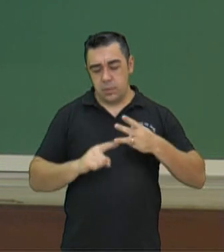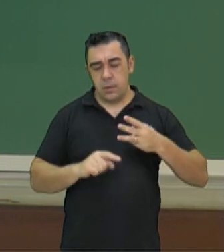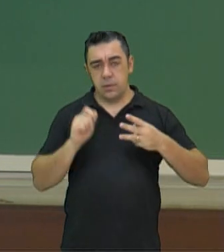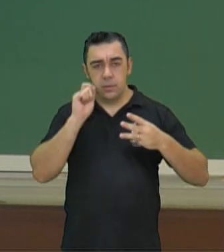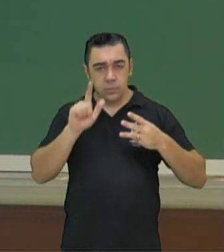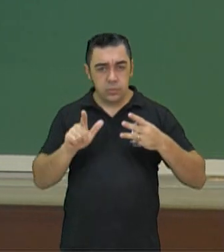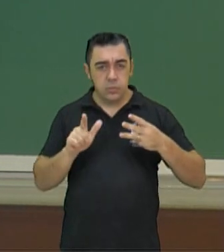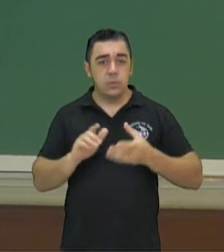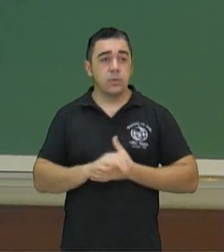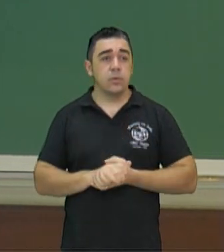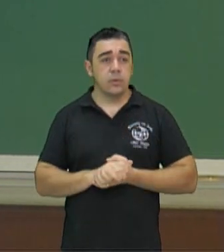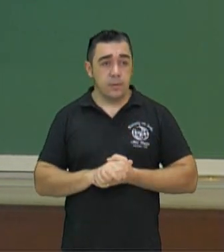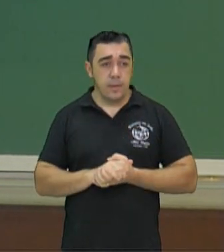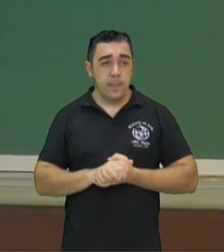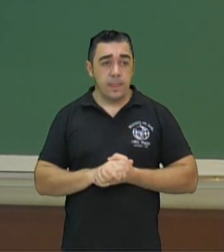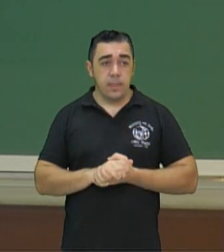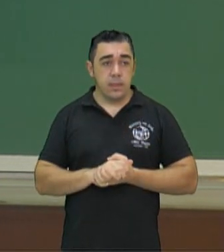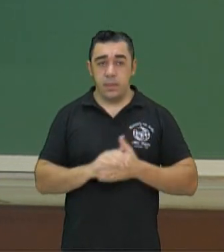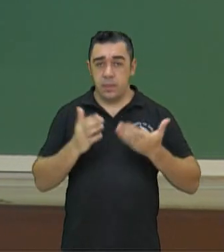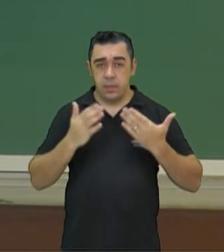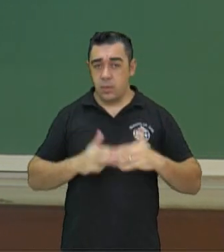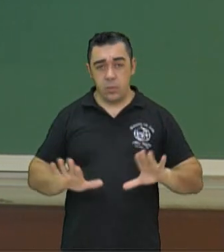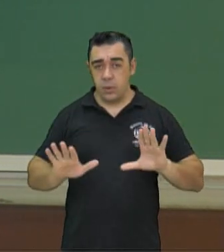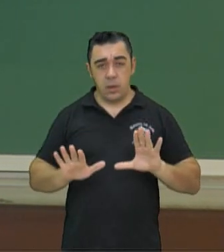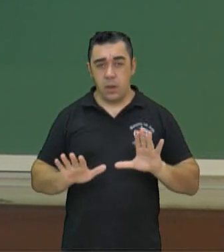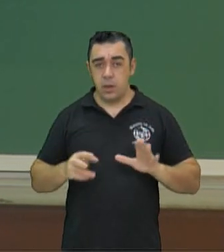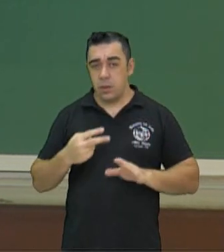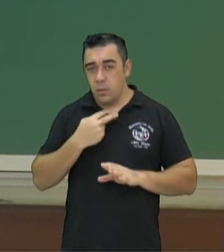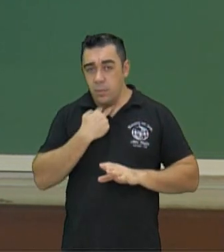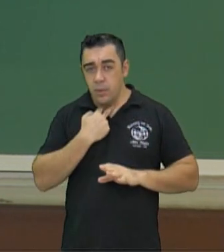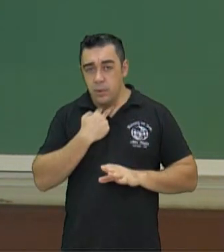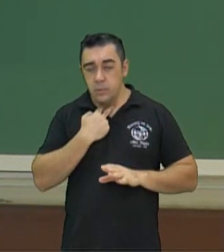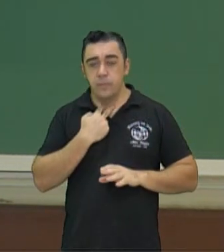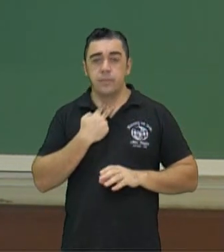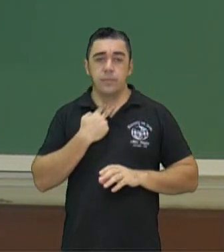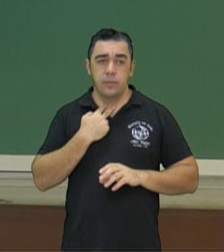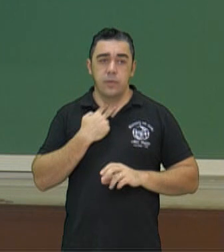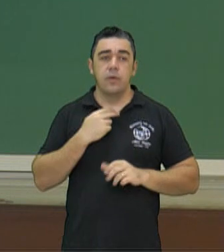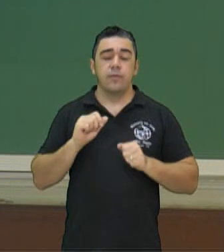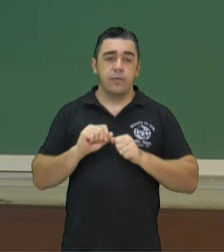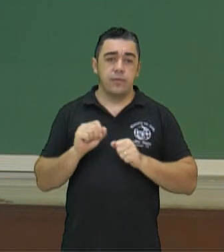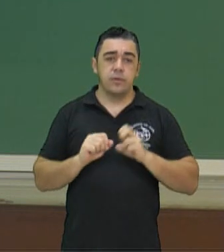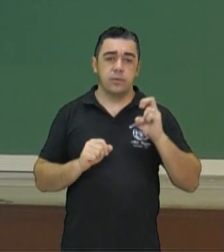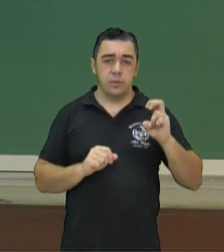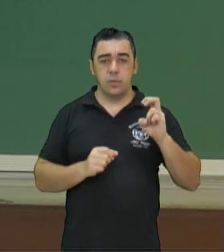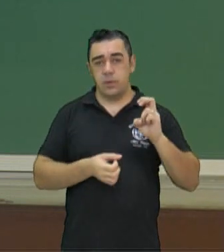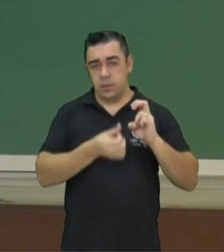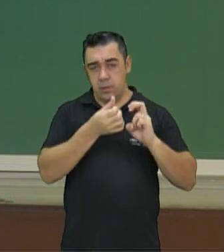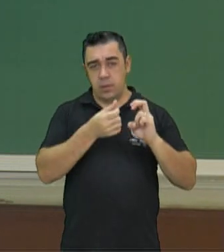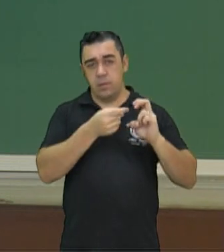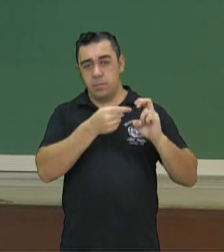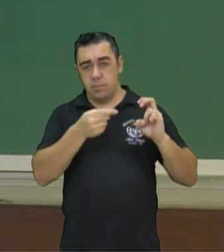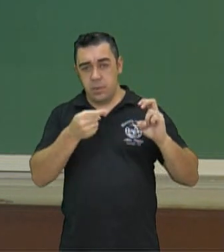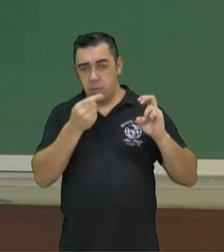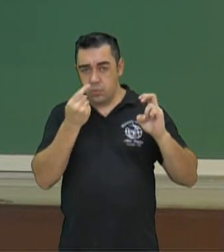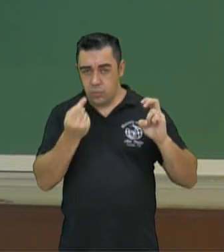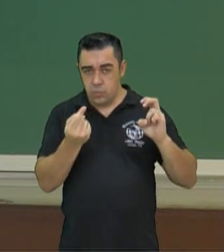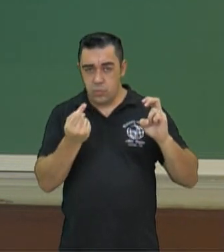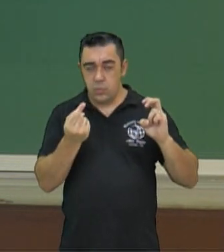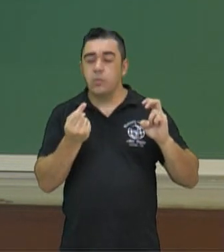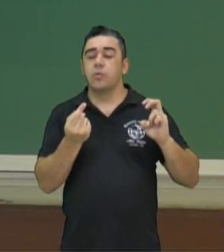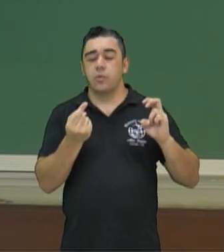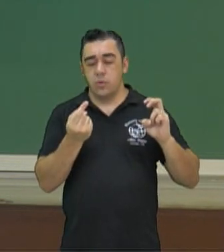3 bolinhas azuis, mas eu não quero tirar 3 bolinhas azuis. Então, o que eu vou fazer? Vou diminuir do